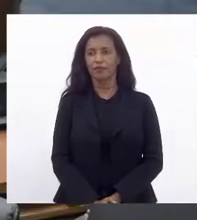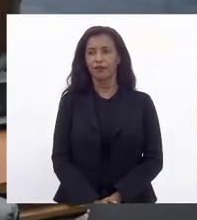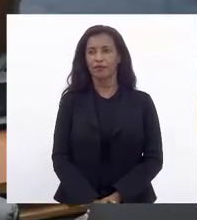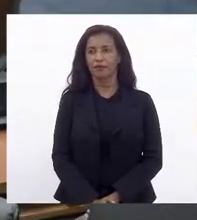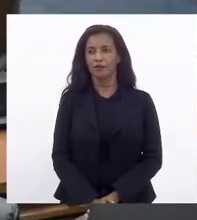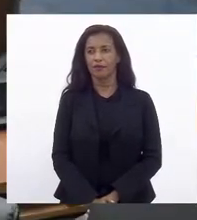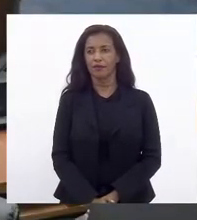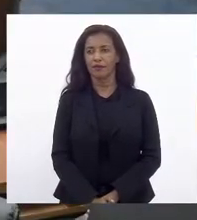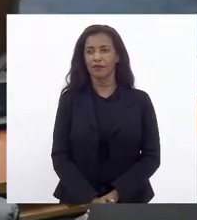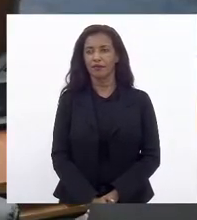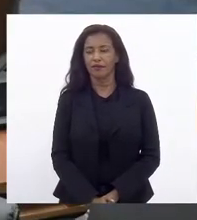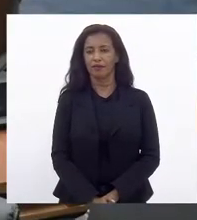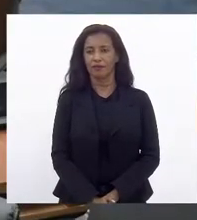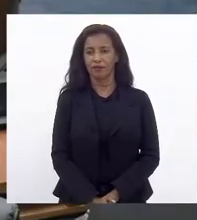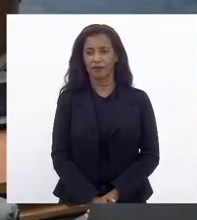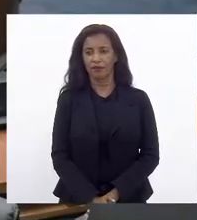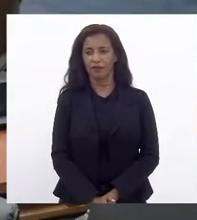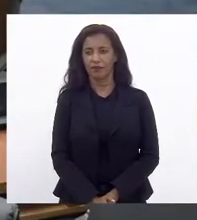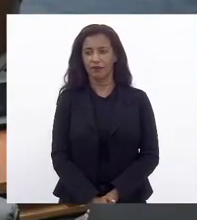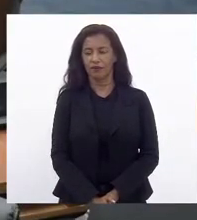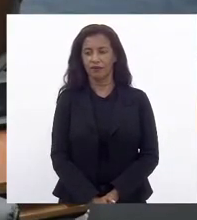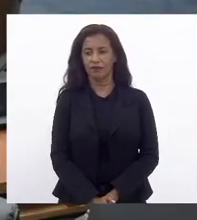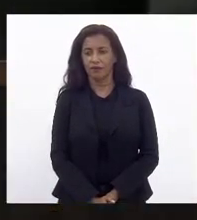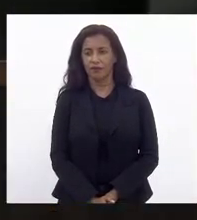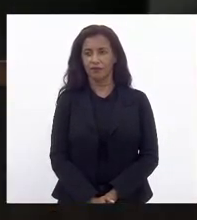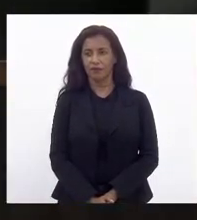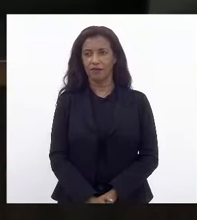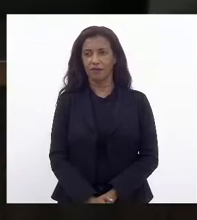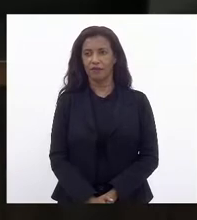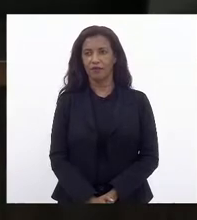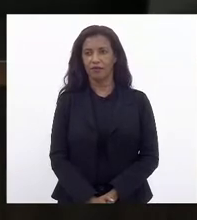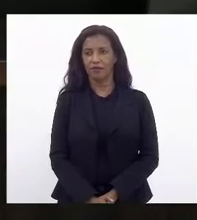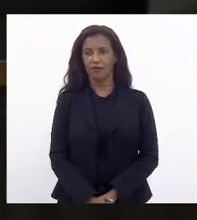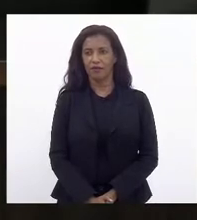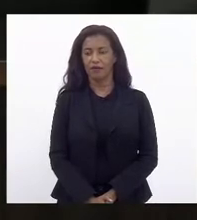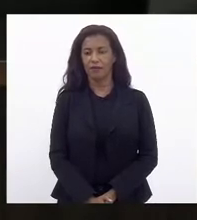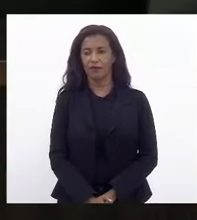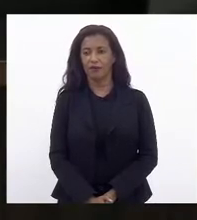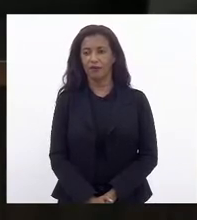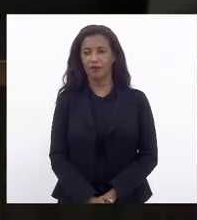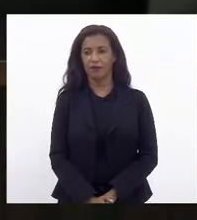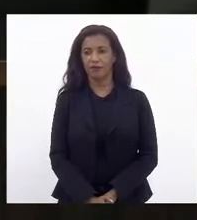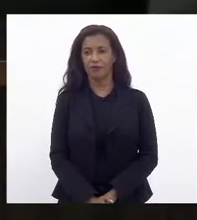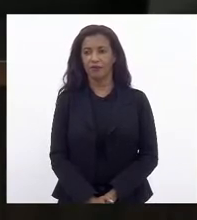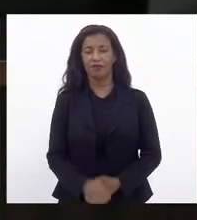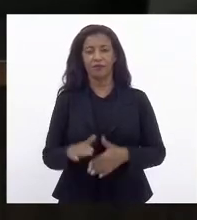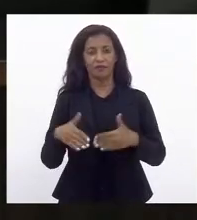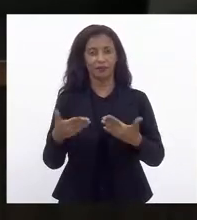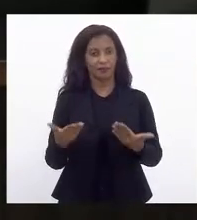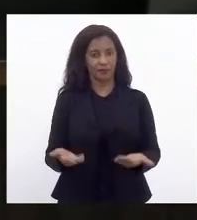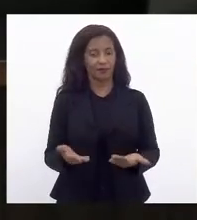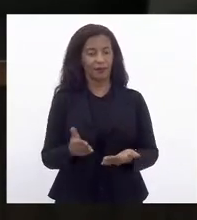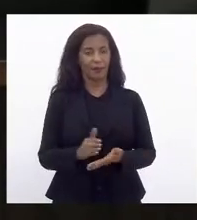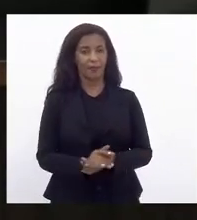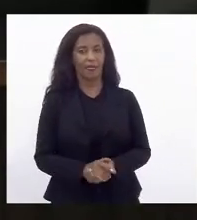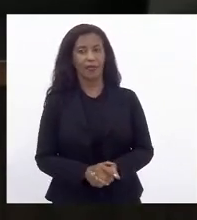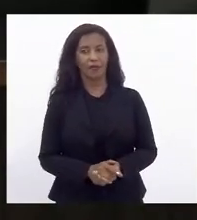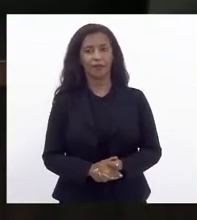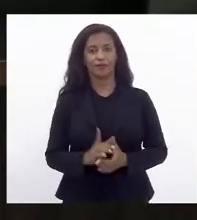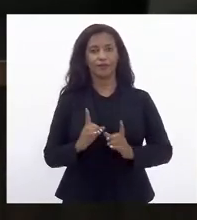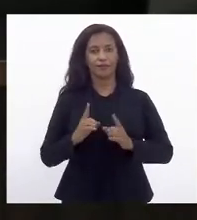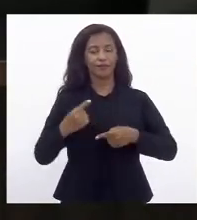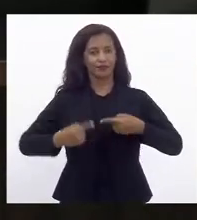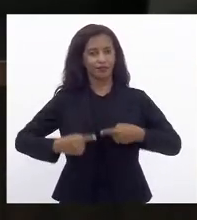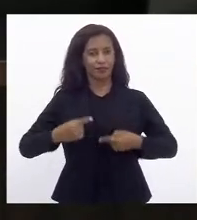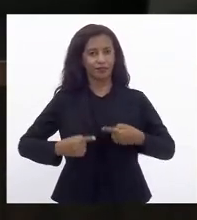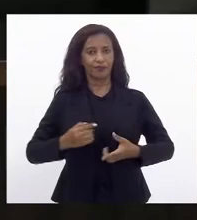Já não me deixou terminar, presidente. Presidência defere pedido de Vossa Excelência. Então, em